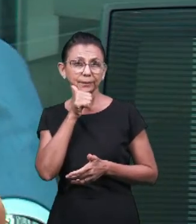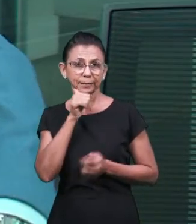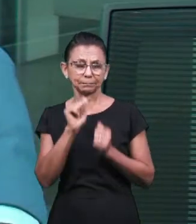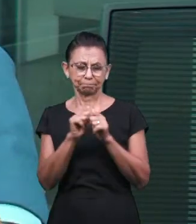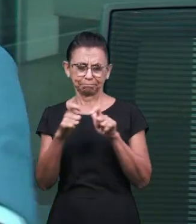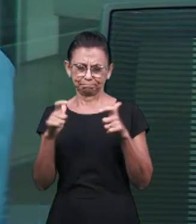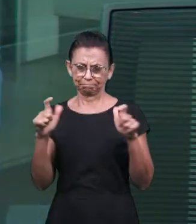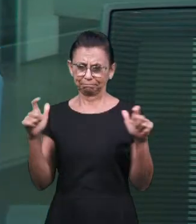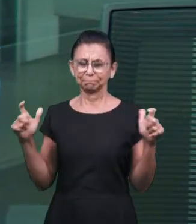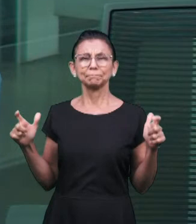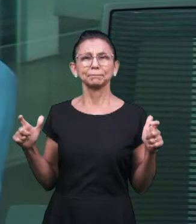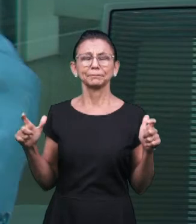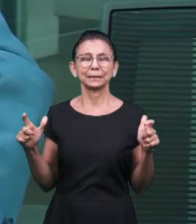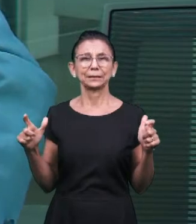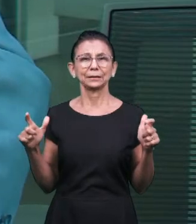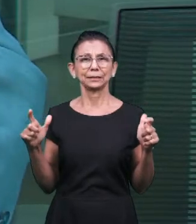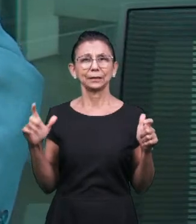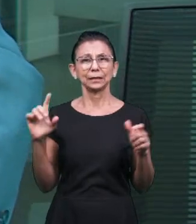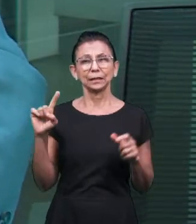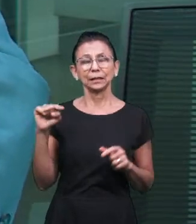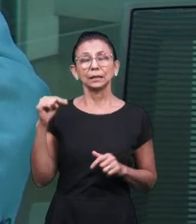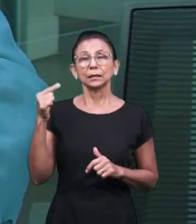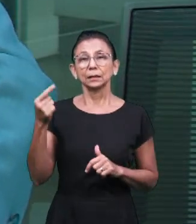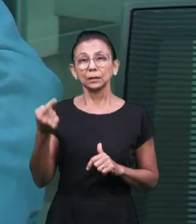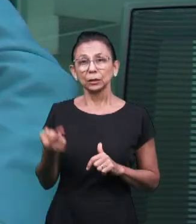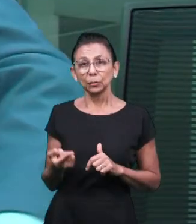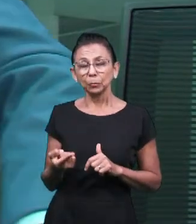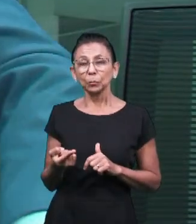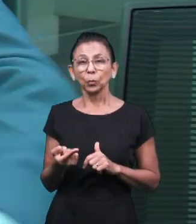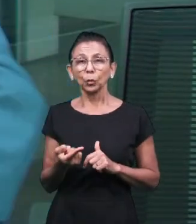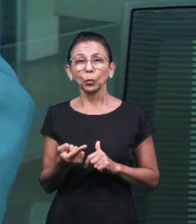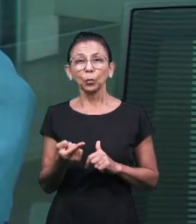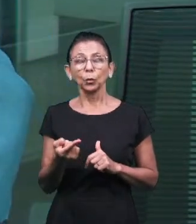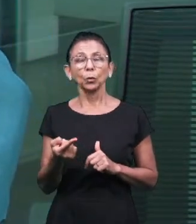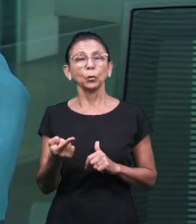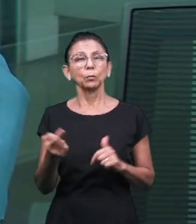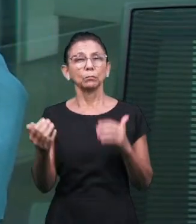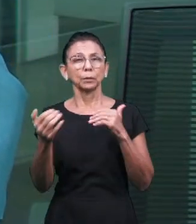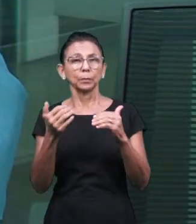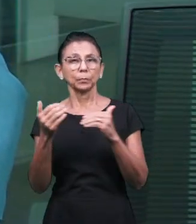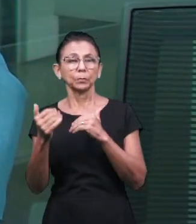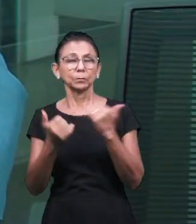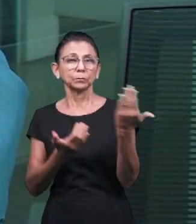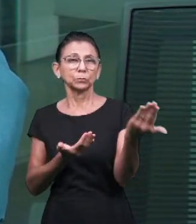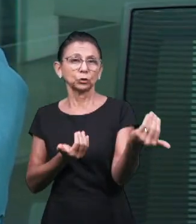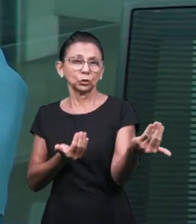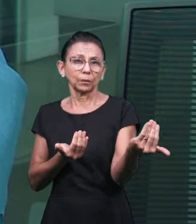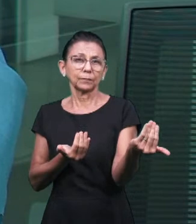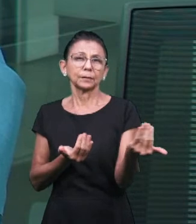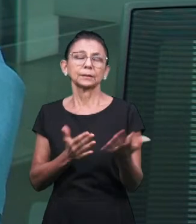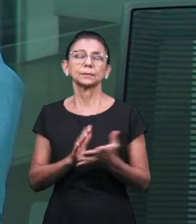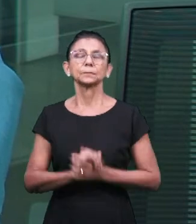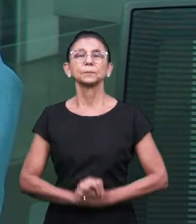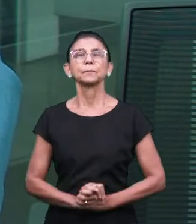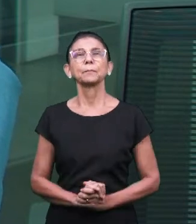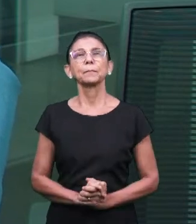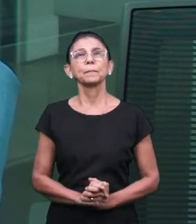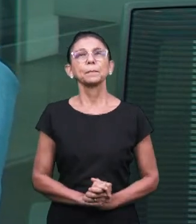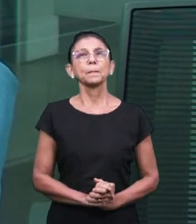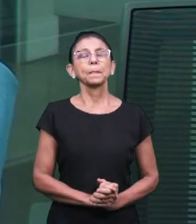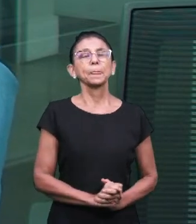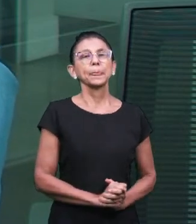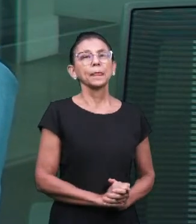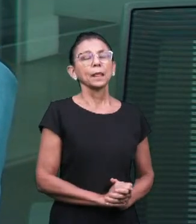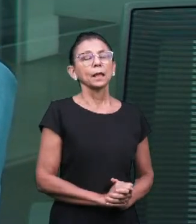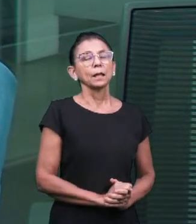até que depois foi incorporando aí o trabalho com os jovens. Mas era um trabalho, assim, muito, muito especial. Eu costumo